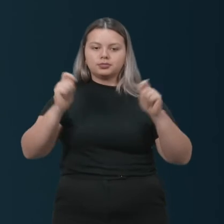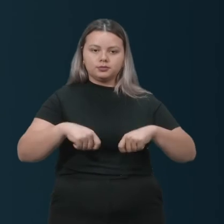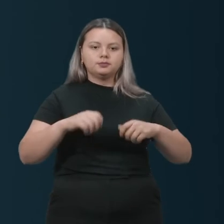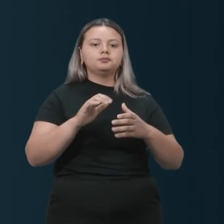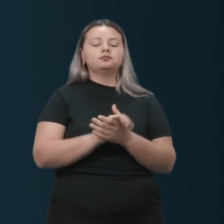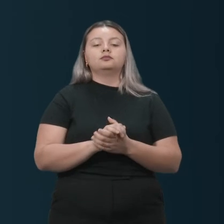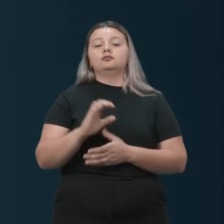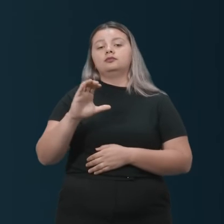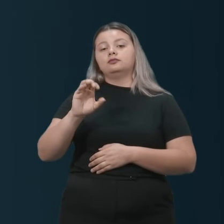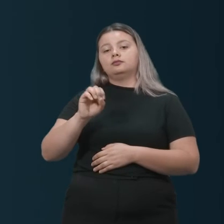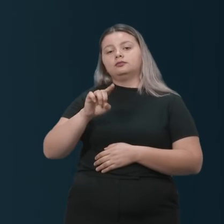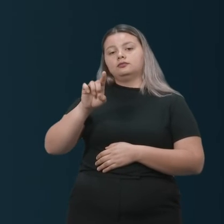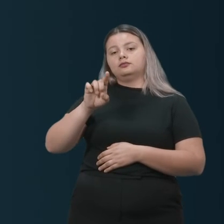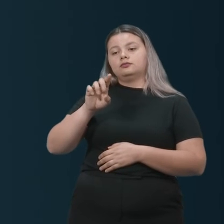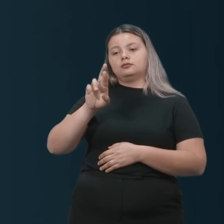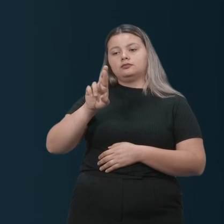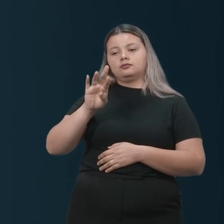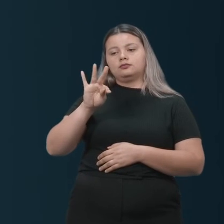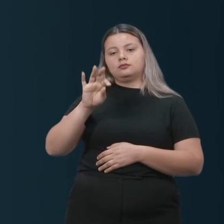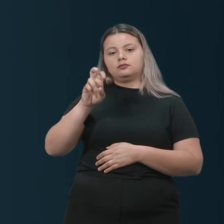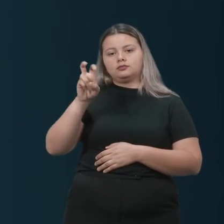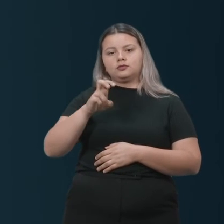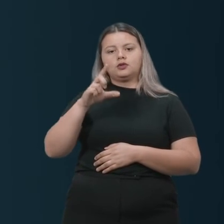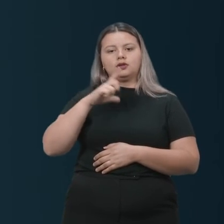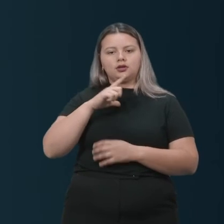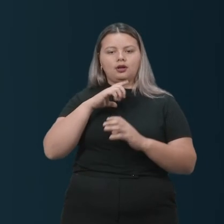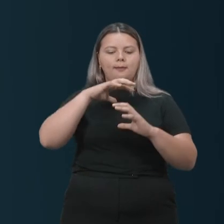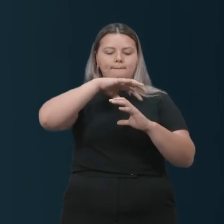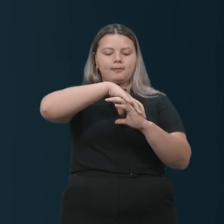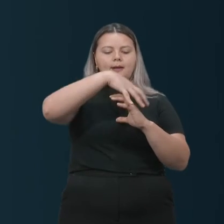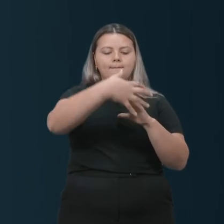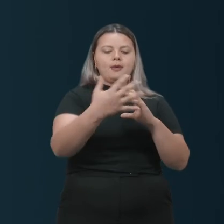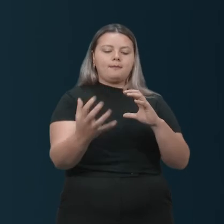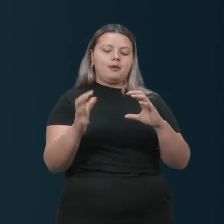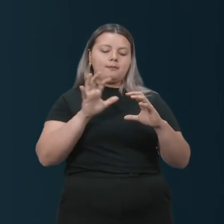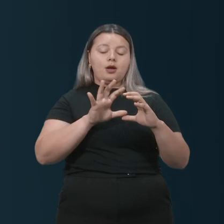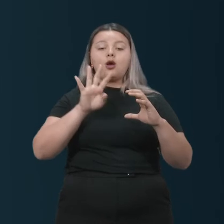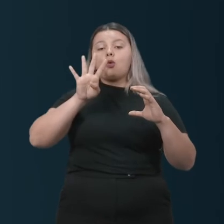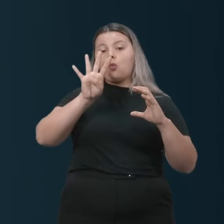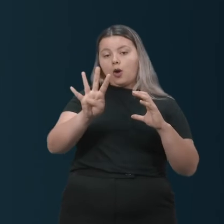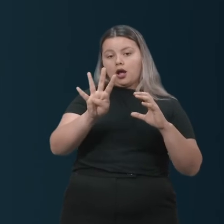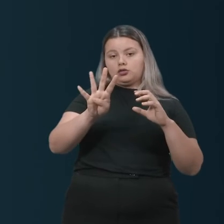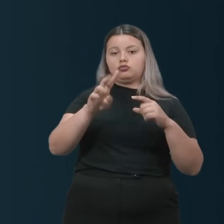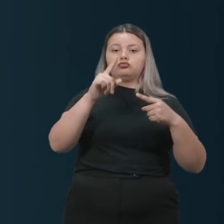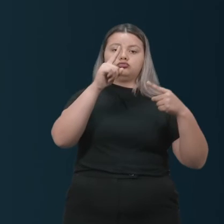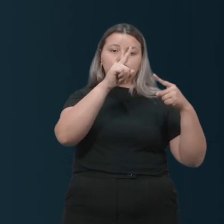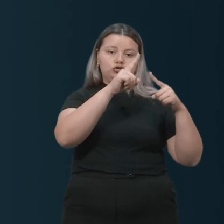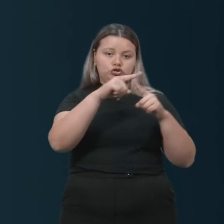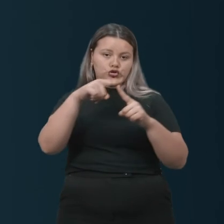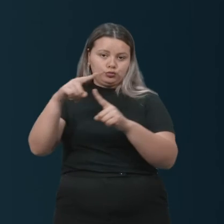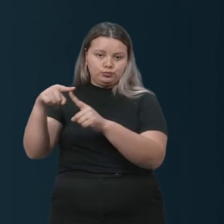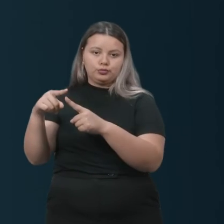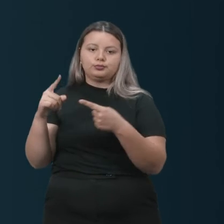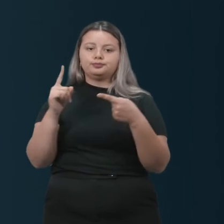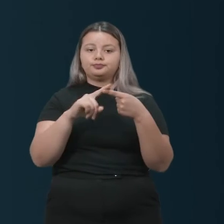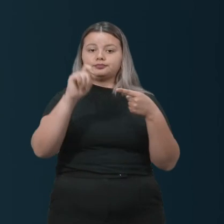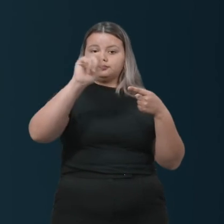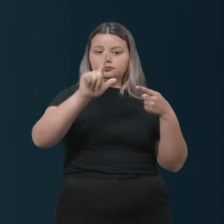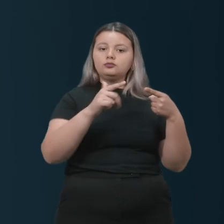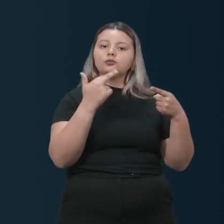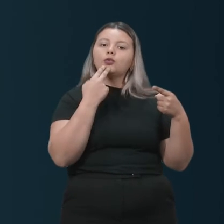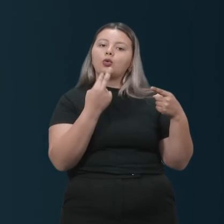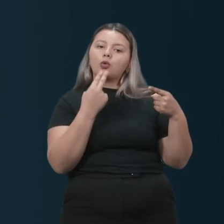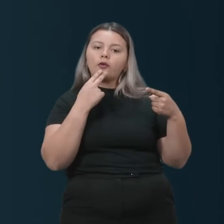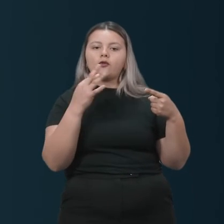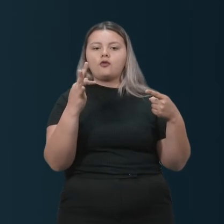O córtex é dividido em 4 lobos ou 4 regiões diferentes. Em azul, eu trouxe o